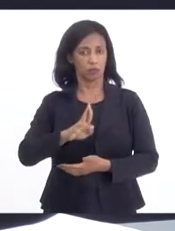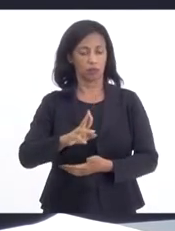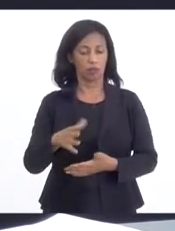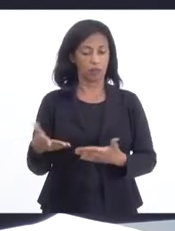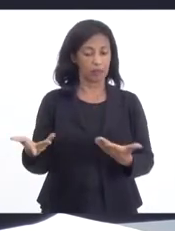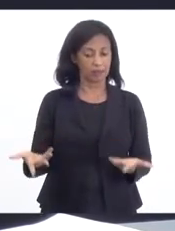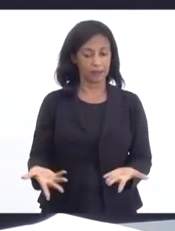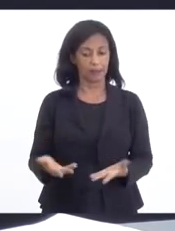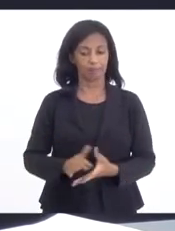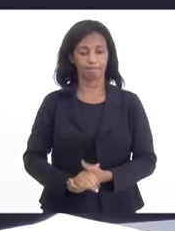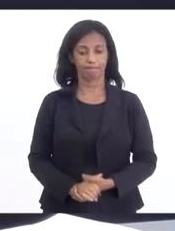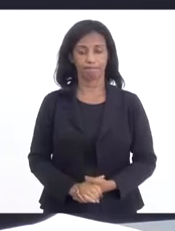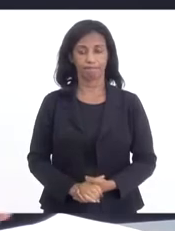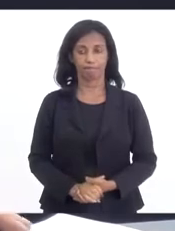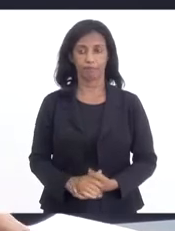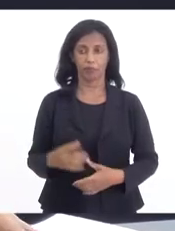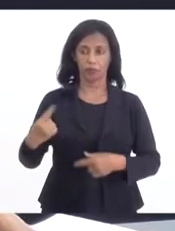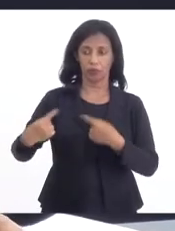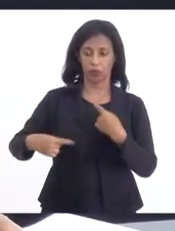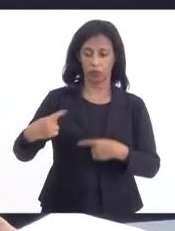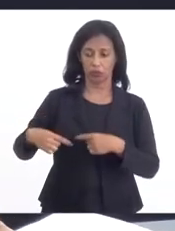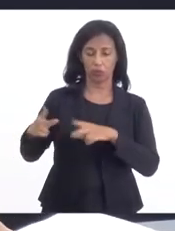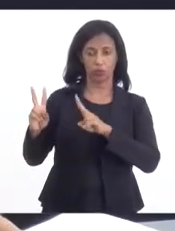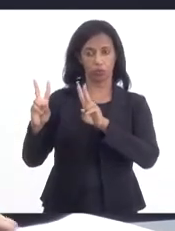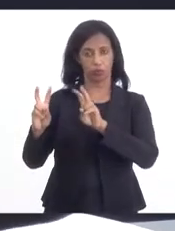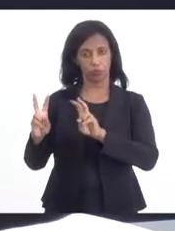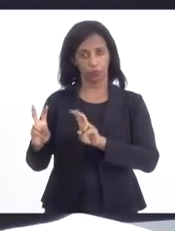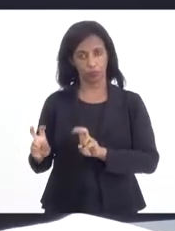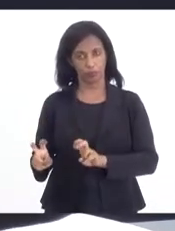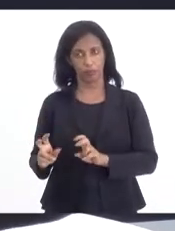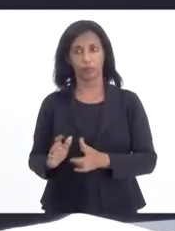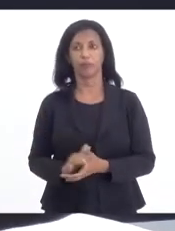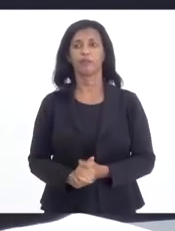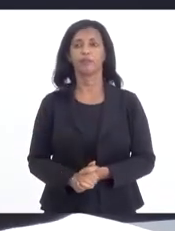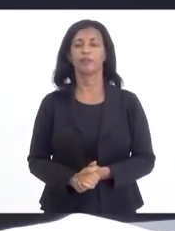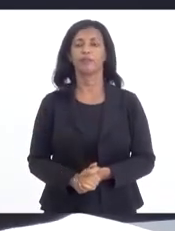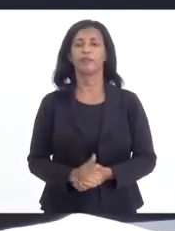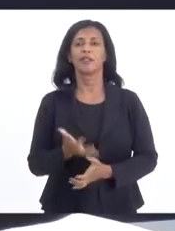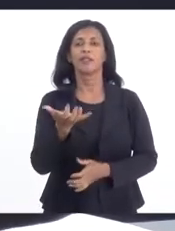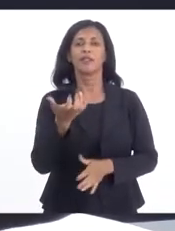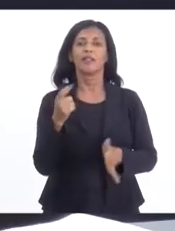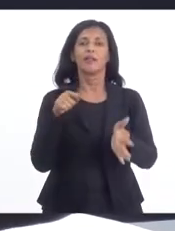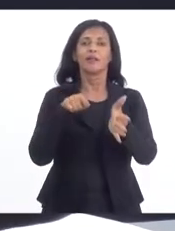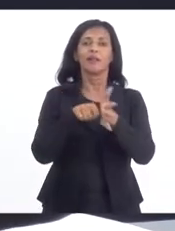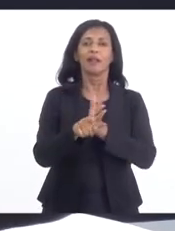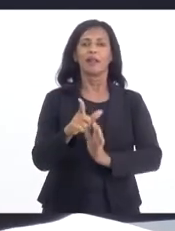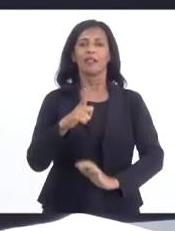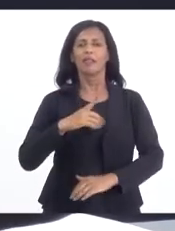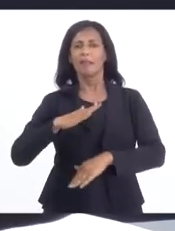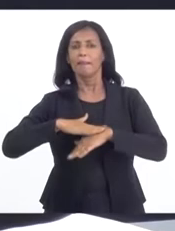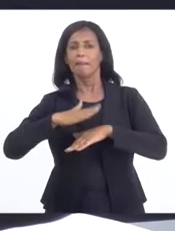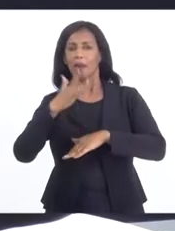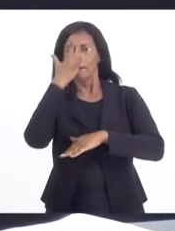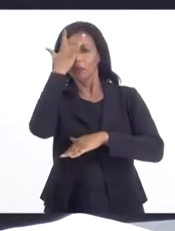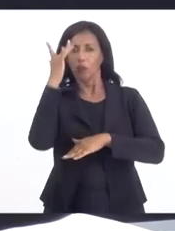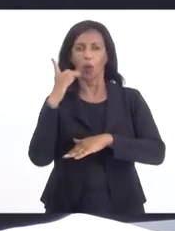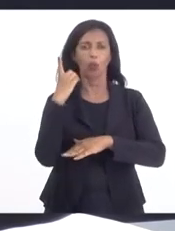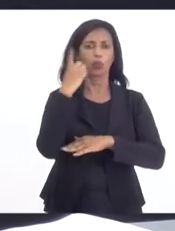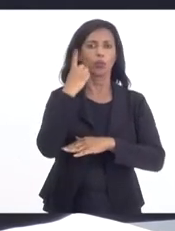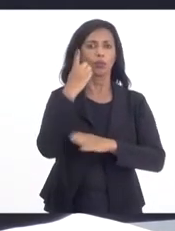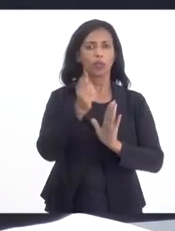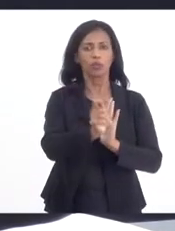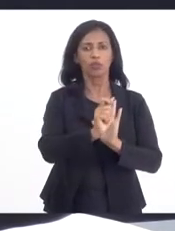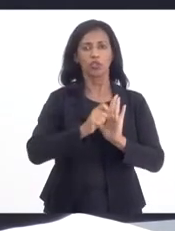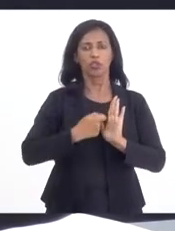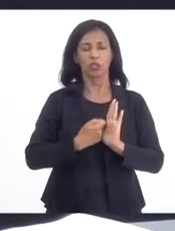Assim posto, discutida a matéria, queria perguntar se há alguém mais, algum deputado